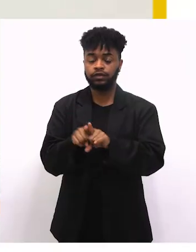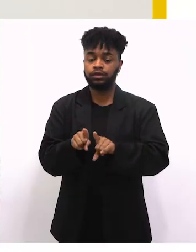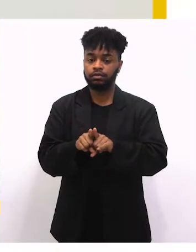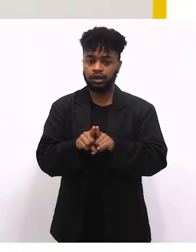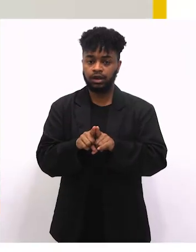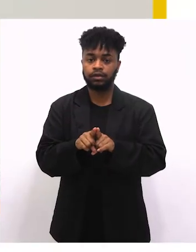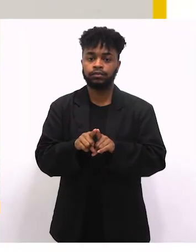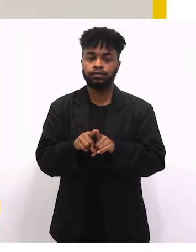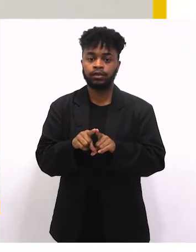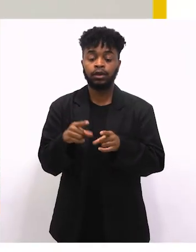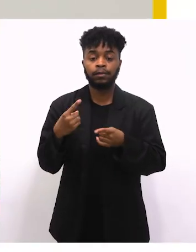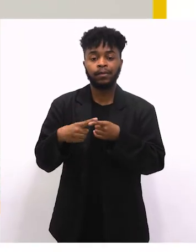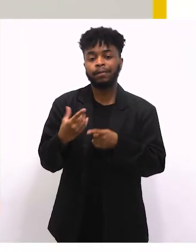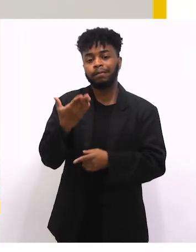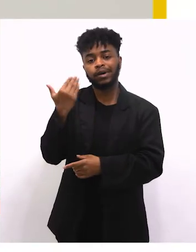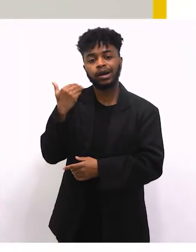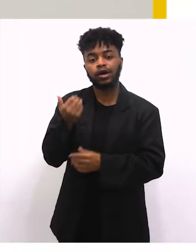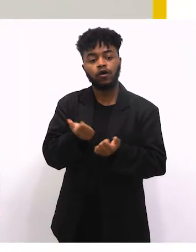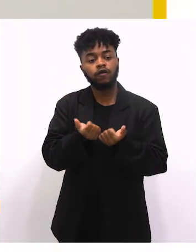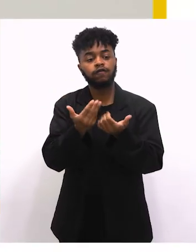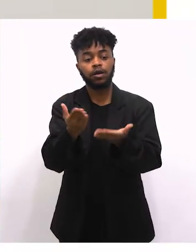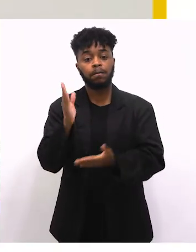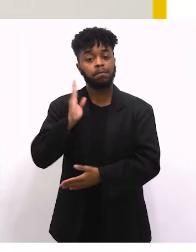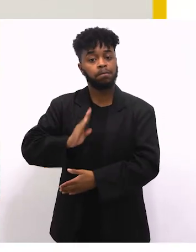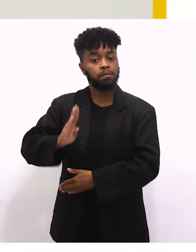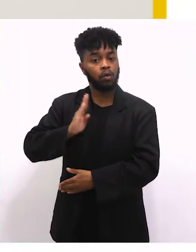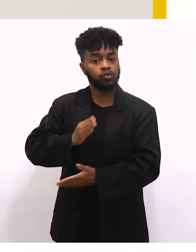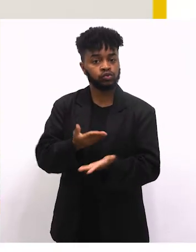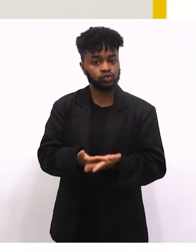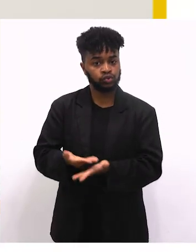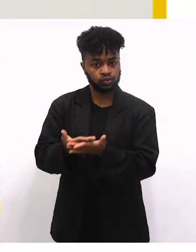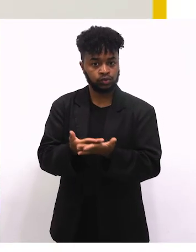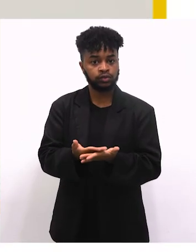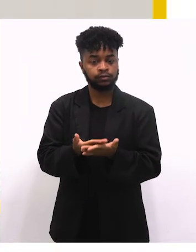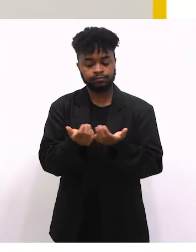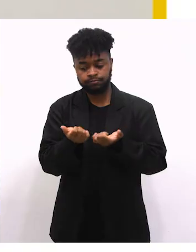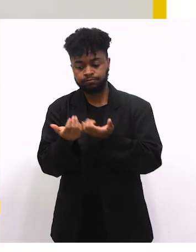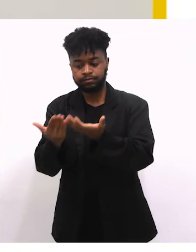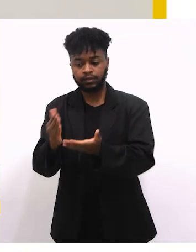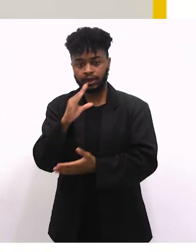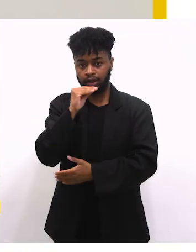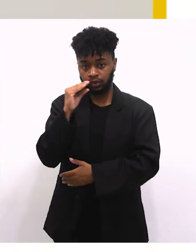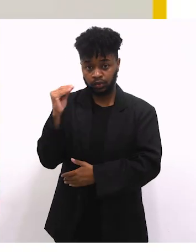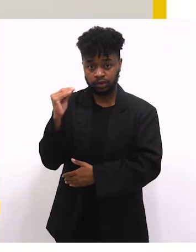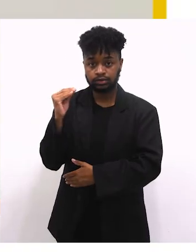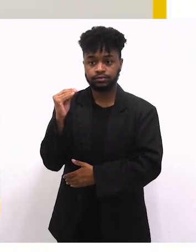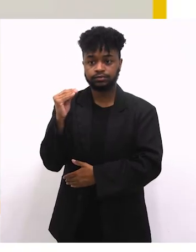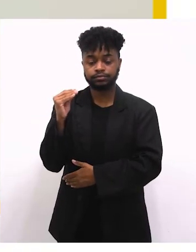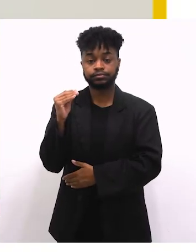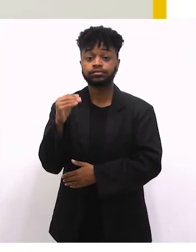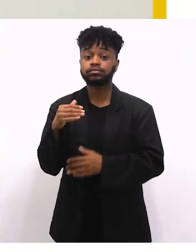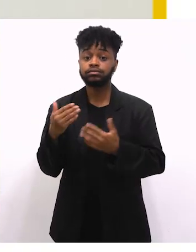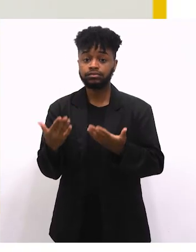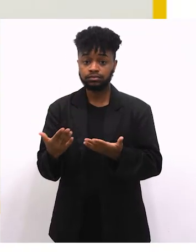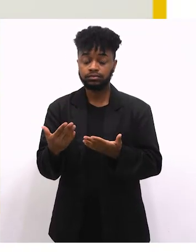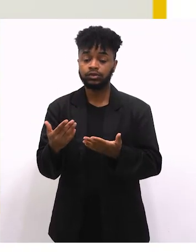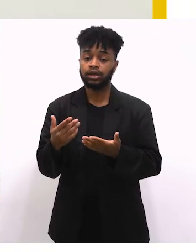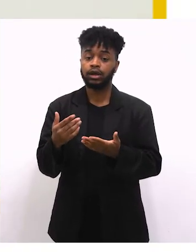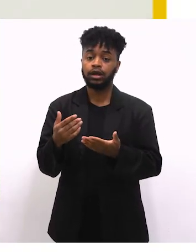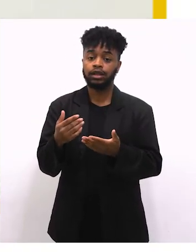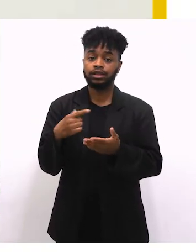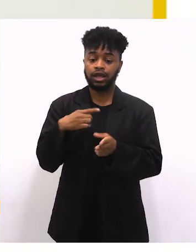Bolívia, que eram oferecidas bolsas de estudo para os adolescentes e, cruzando